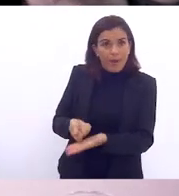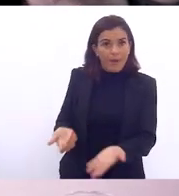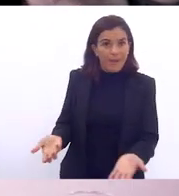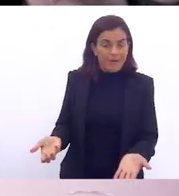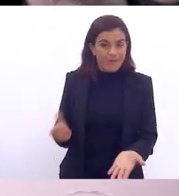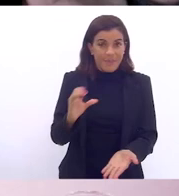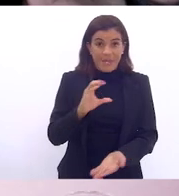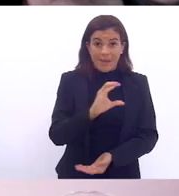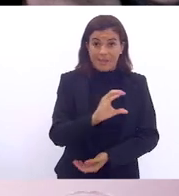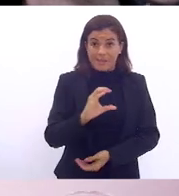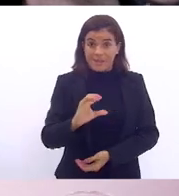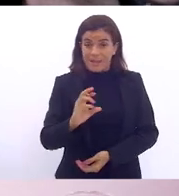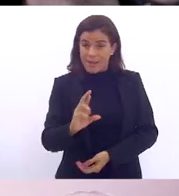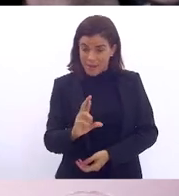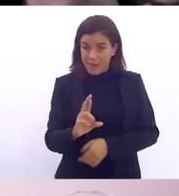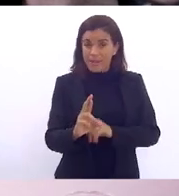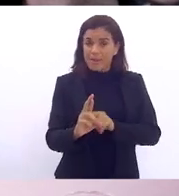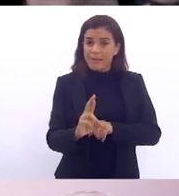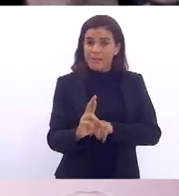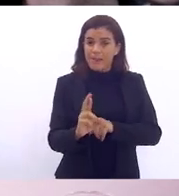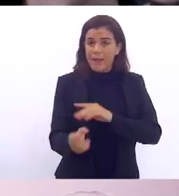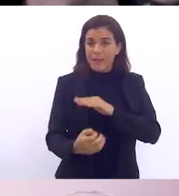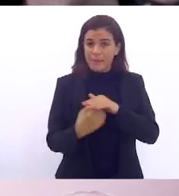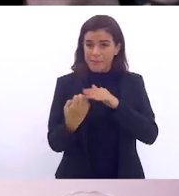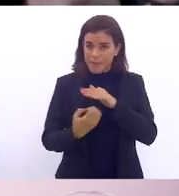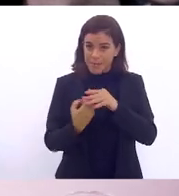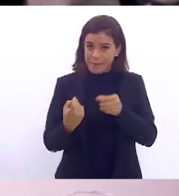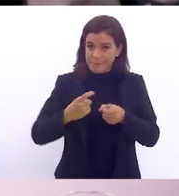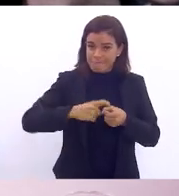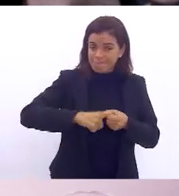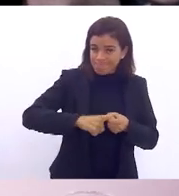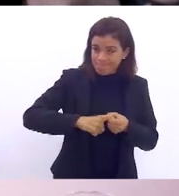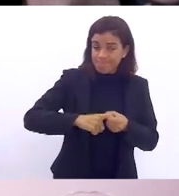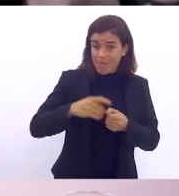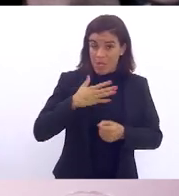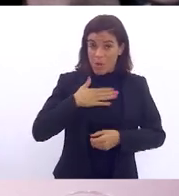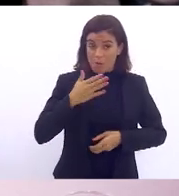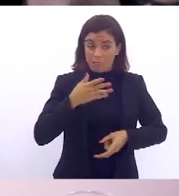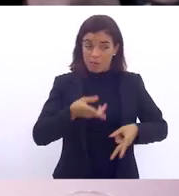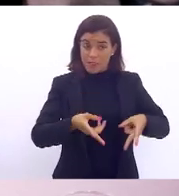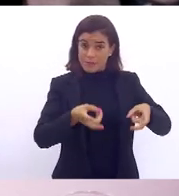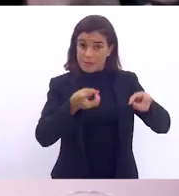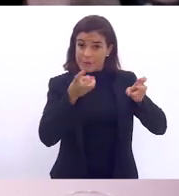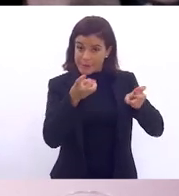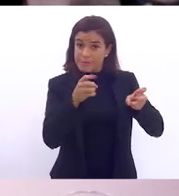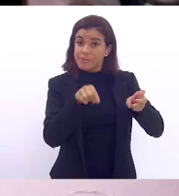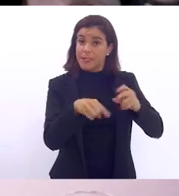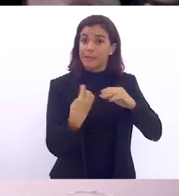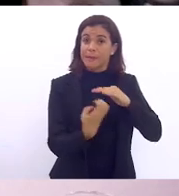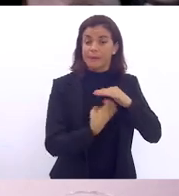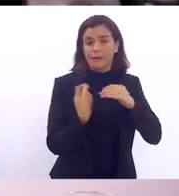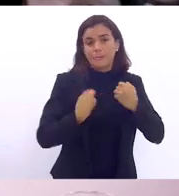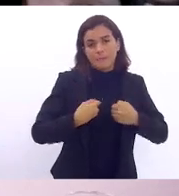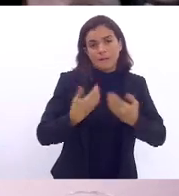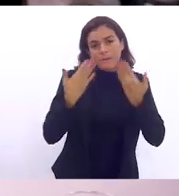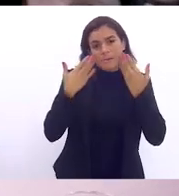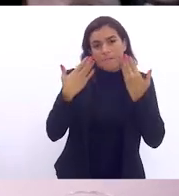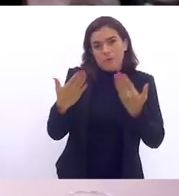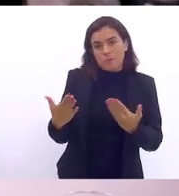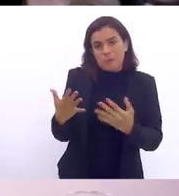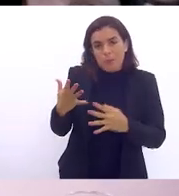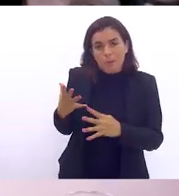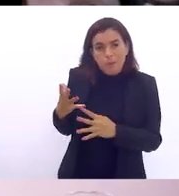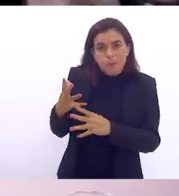CCR e Na minha percepção necessita precisa apresentar os grandes